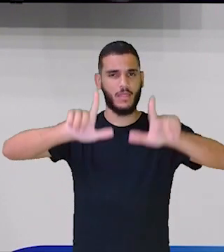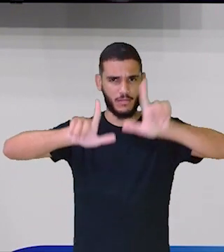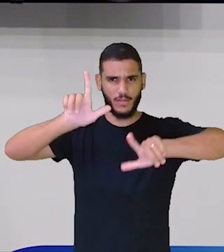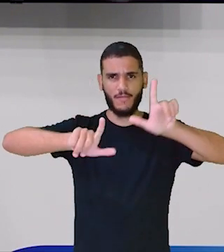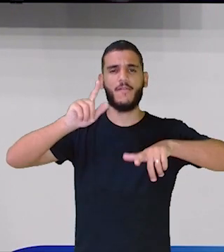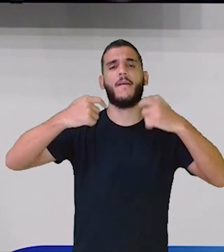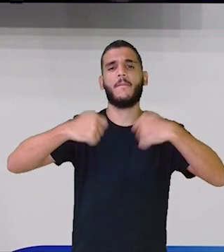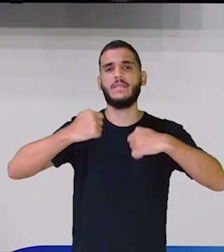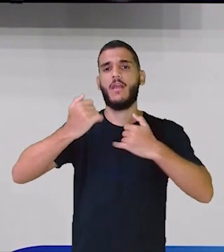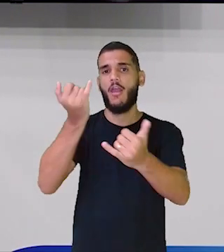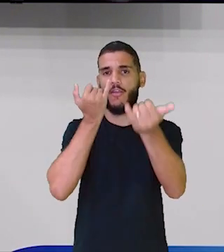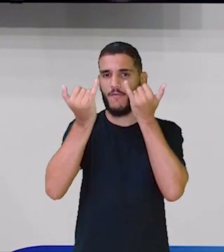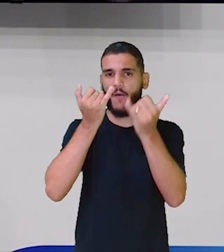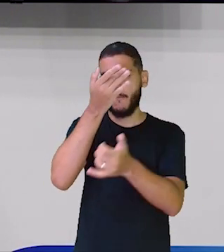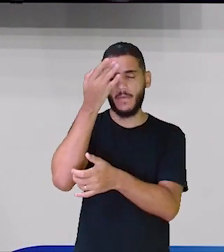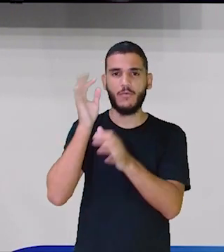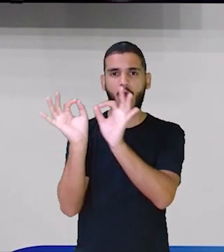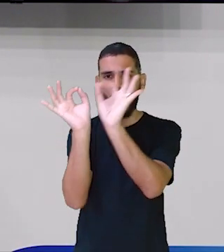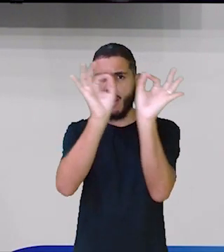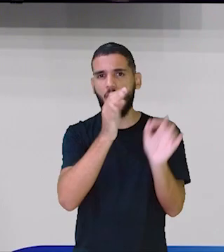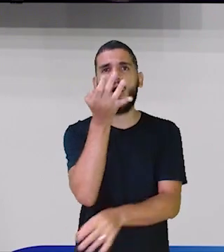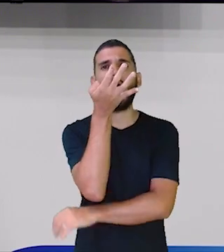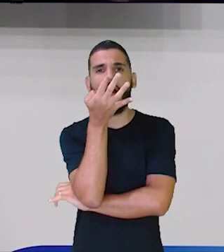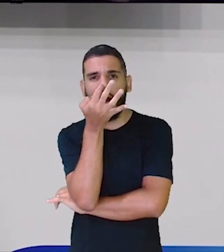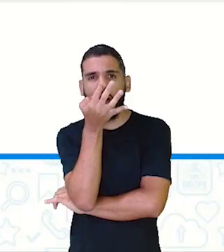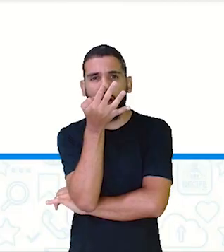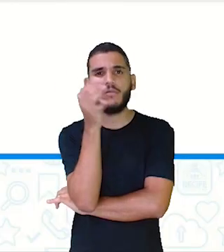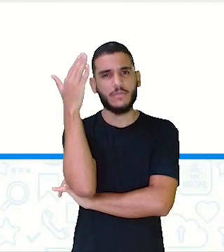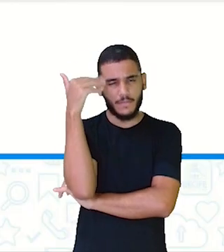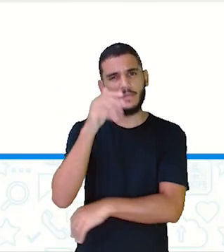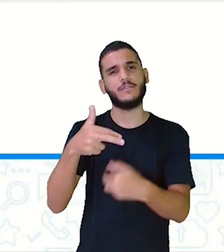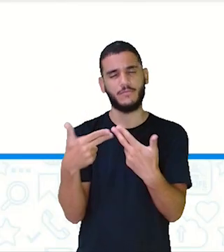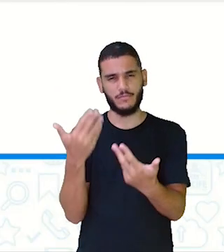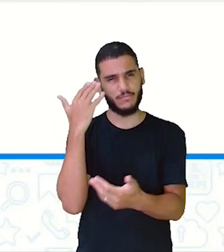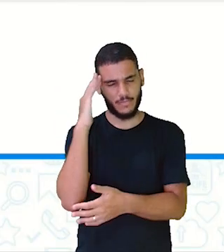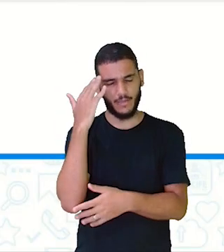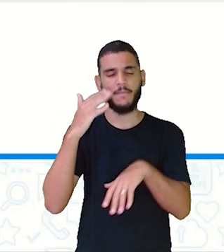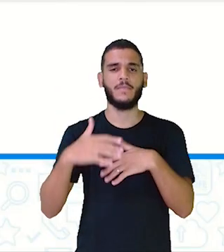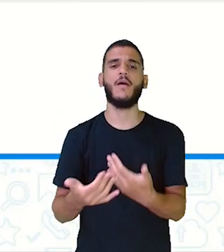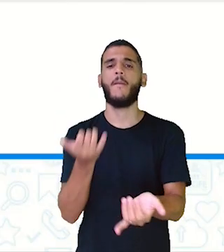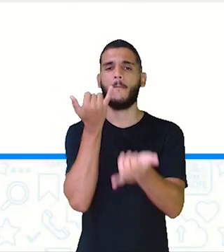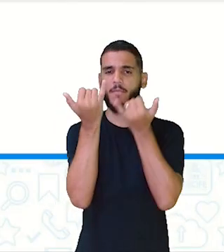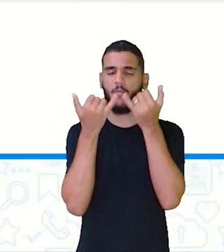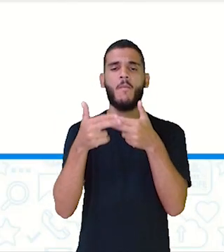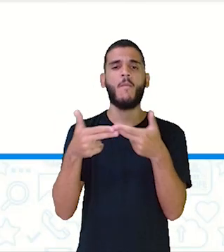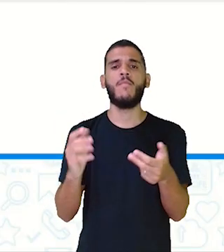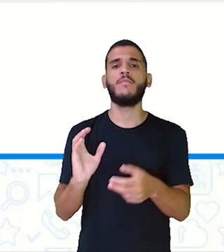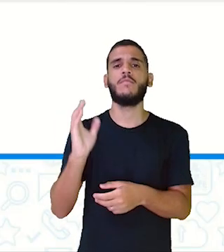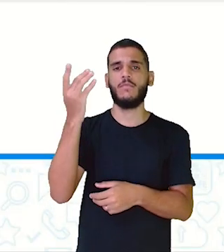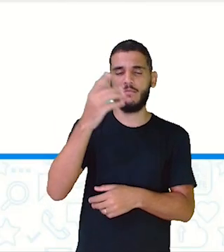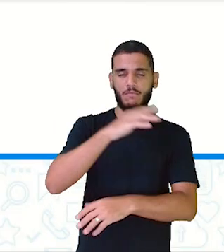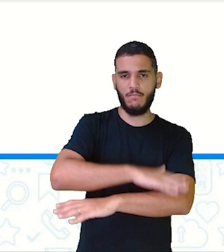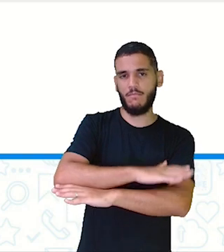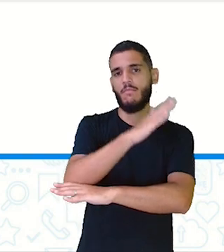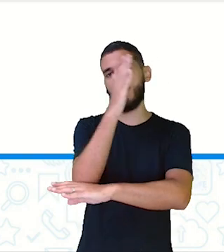TV, na internet, aquele que a gente assiste, para informar os fatos que ocorreram durante o dia, algo